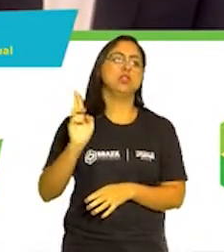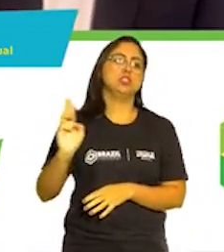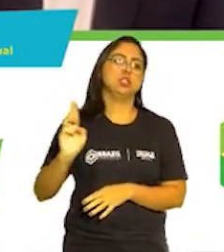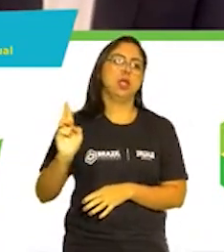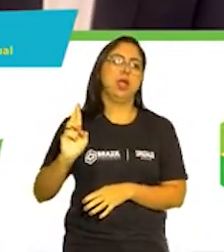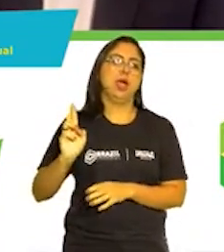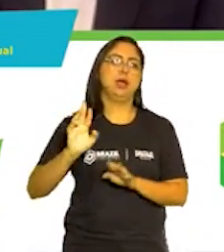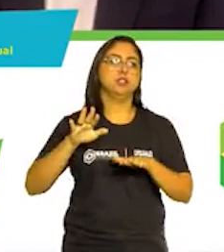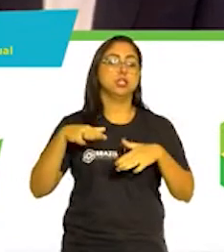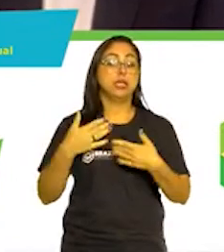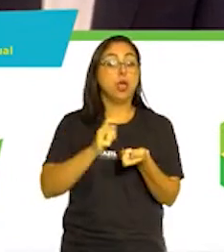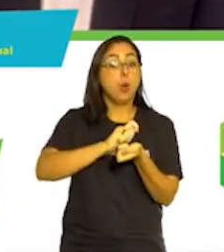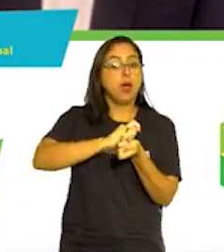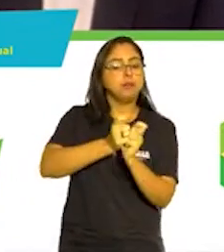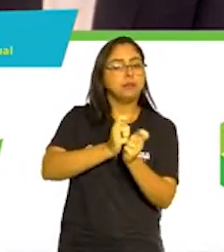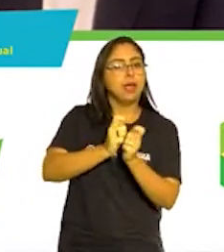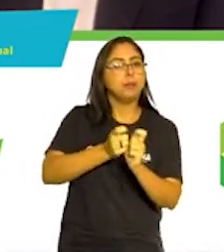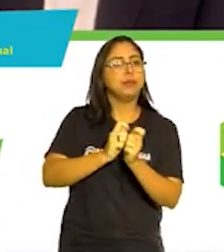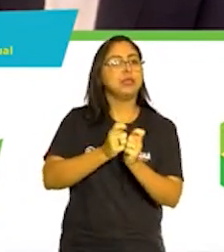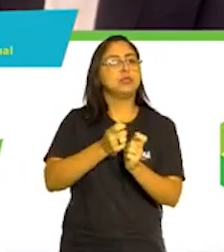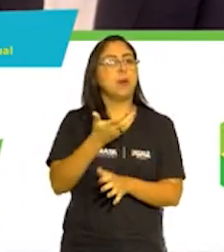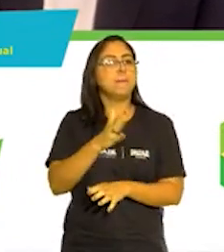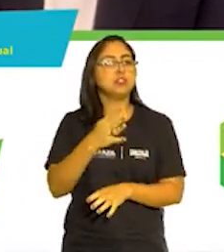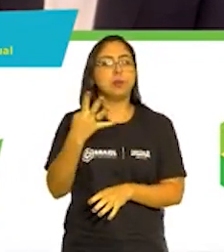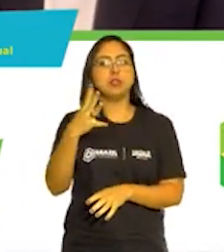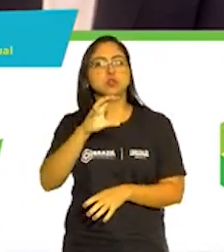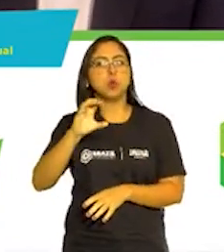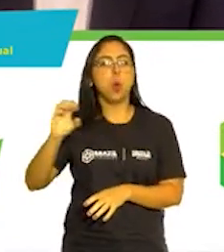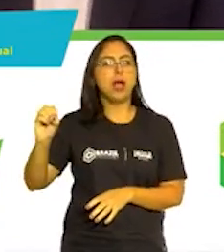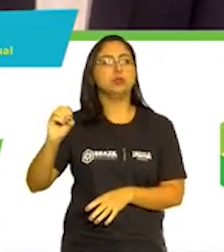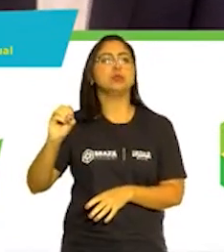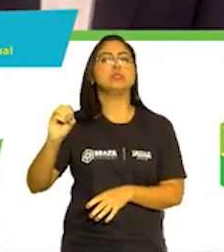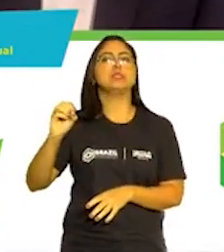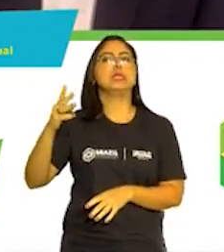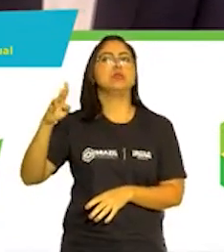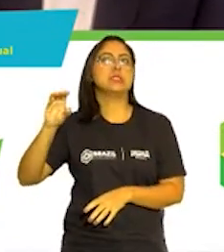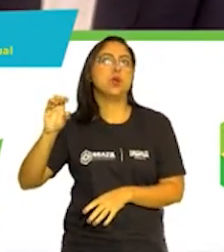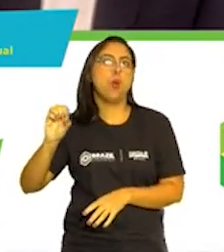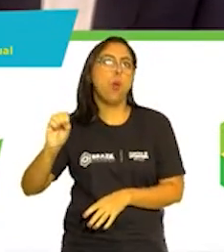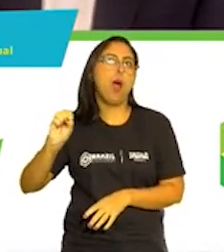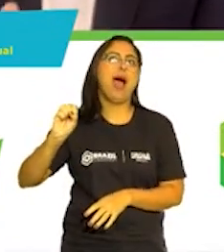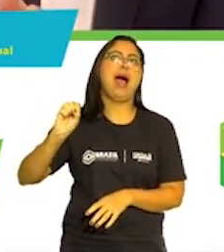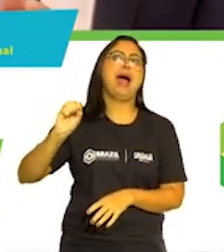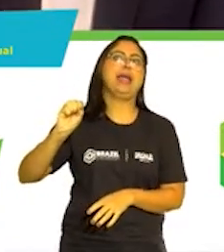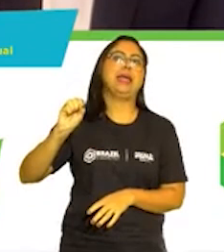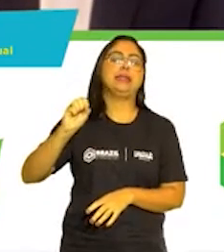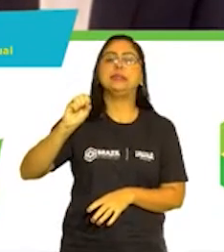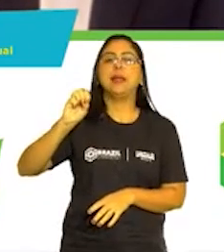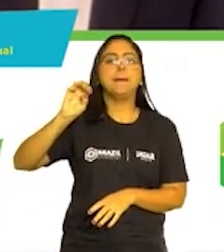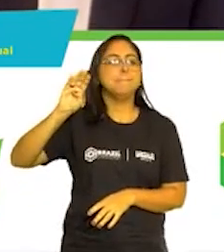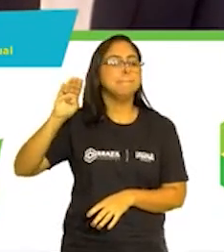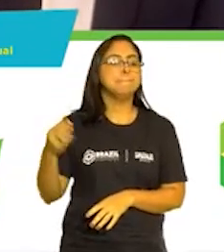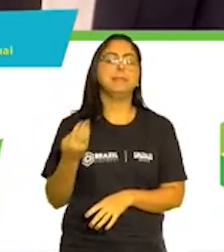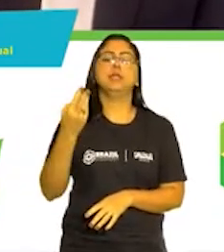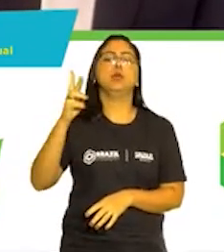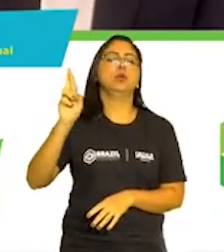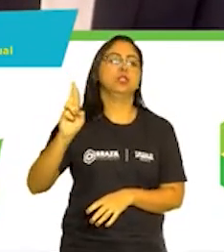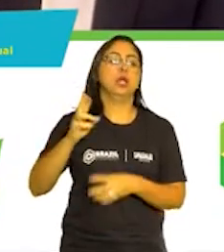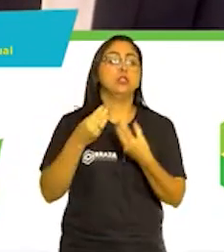verdade, maior do que 400 bilhões. É algo aí entre 440 a 500 bilhões de reais. Como fazer